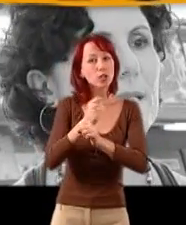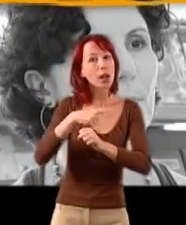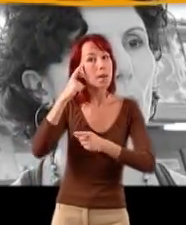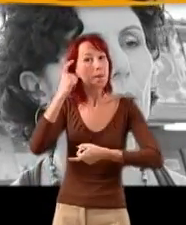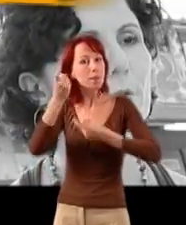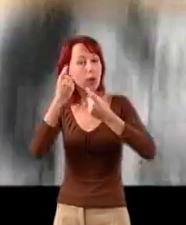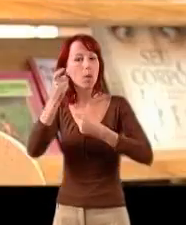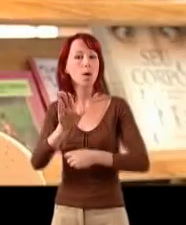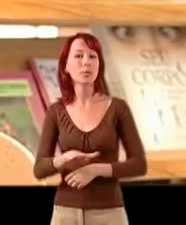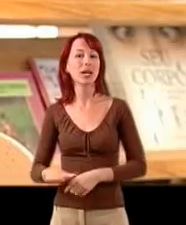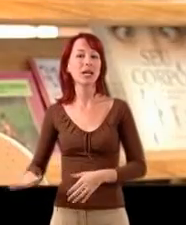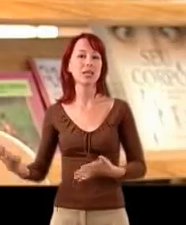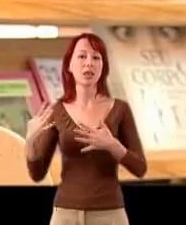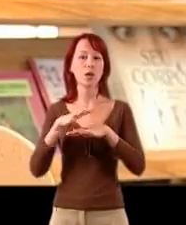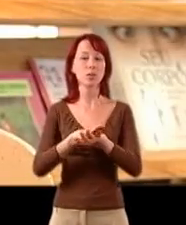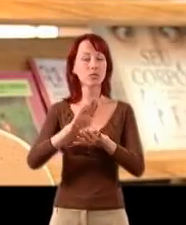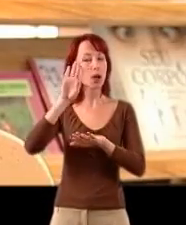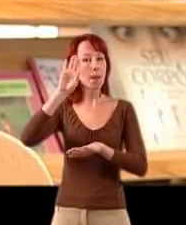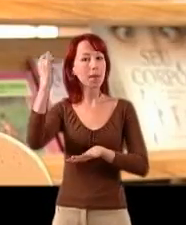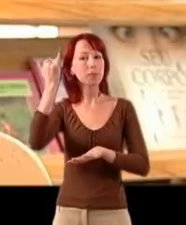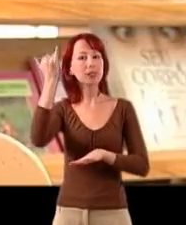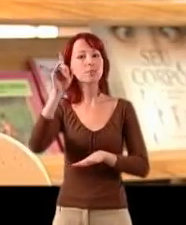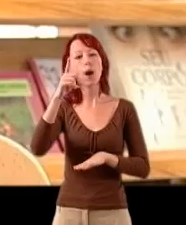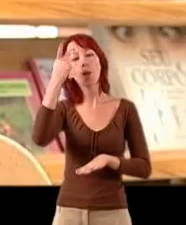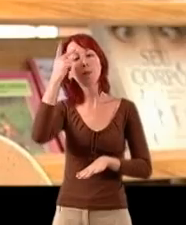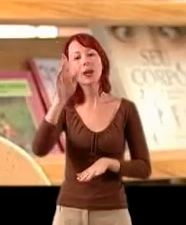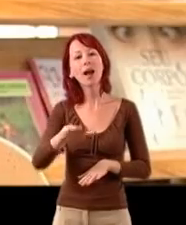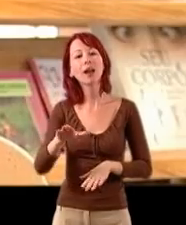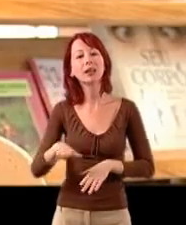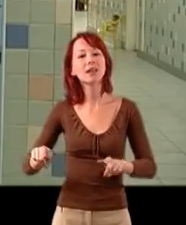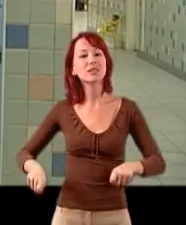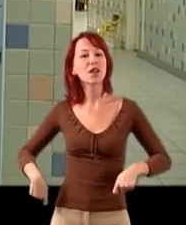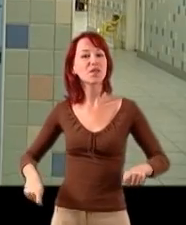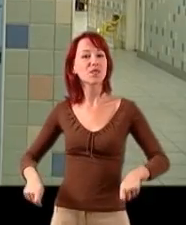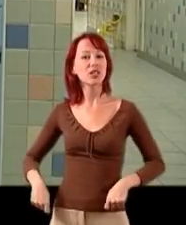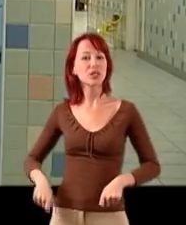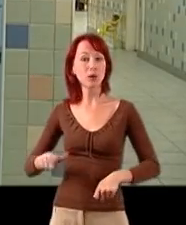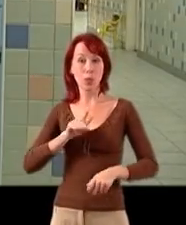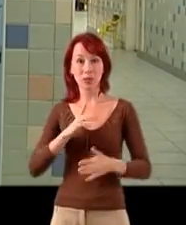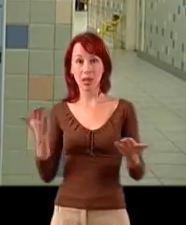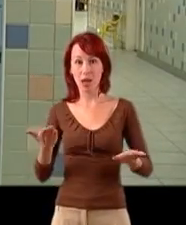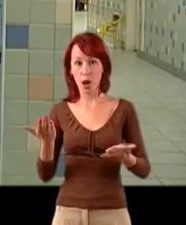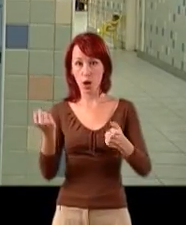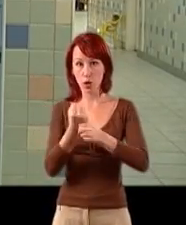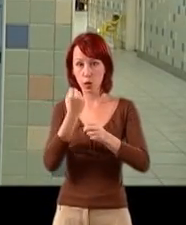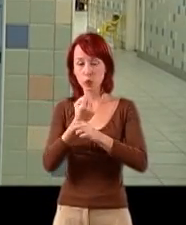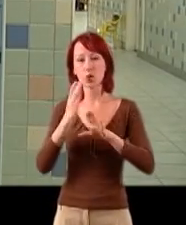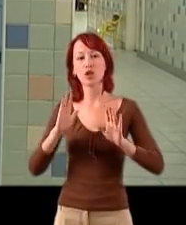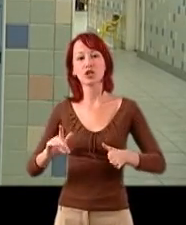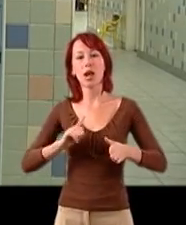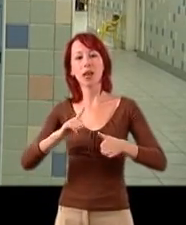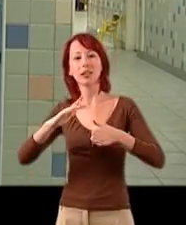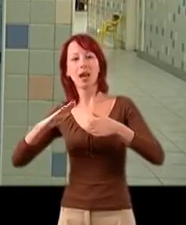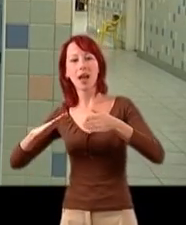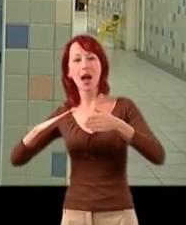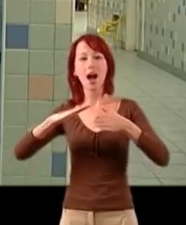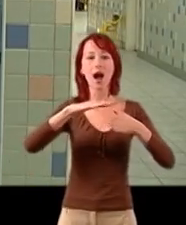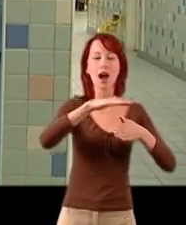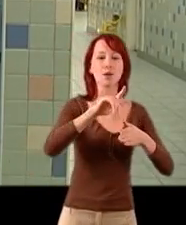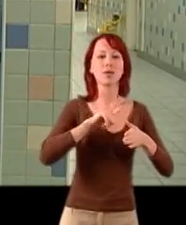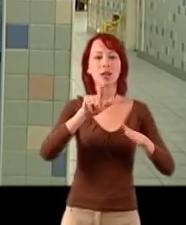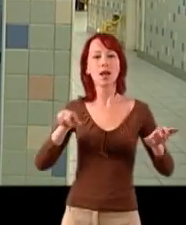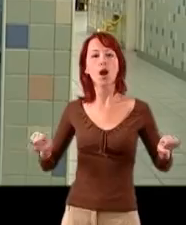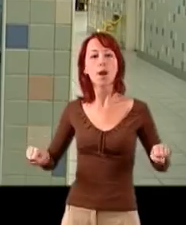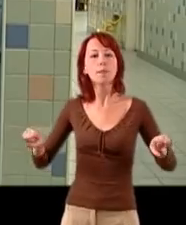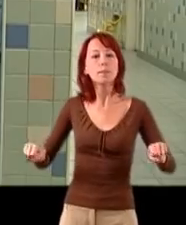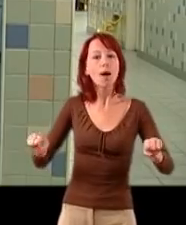inclusão, principalmente para criança com deficiência física, que é o cadeirante. Todos os prédios novos têm rampas, têm